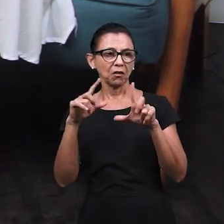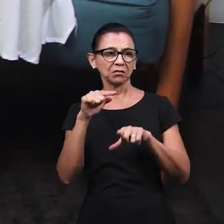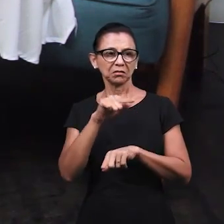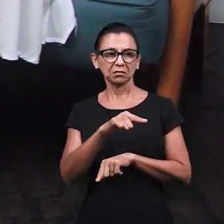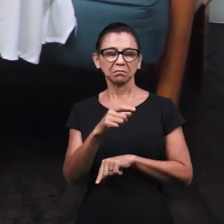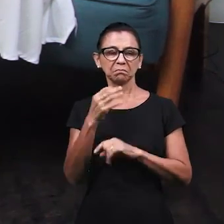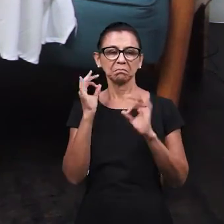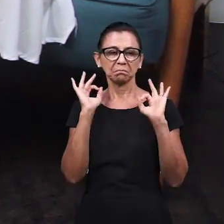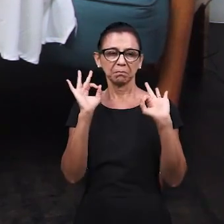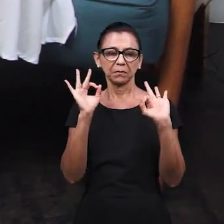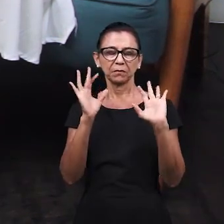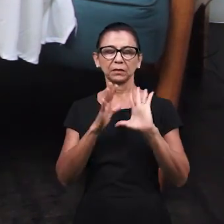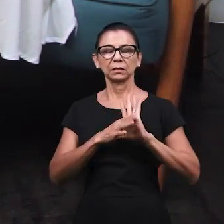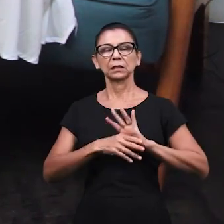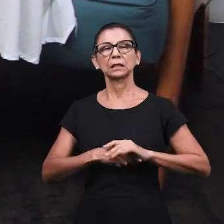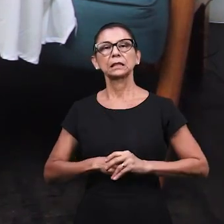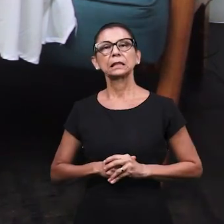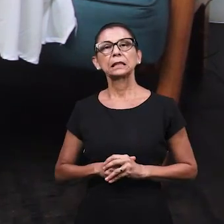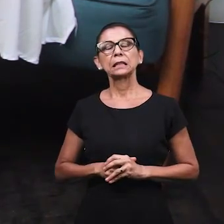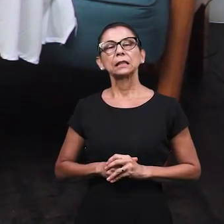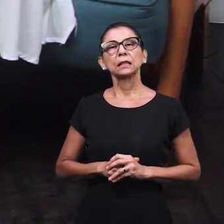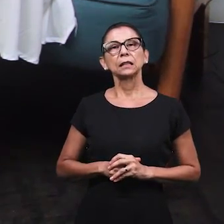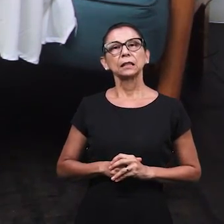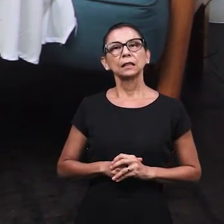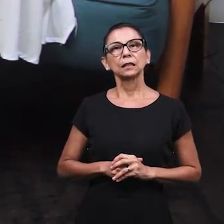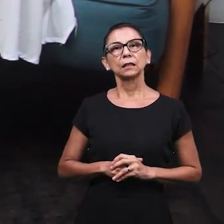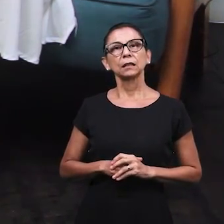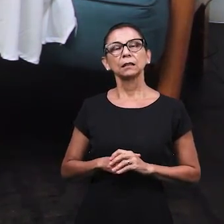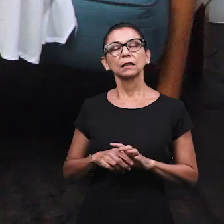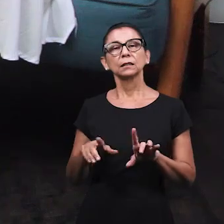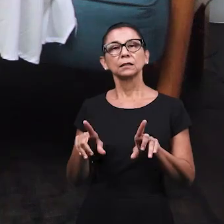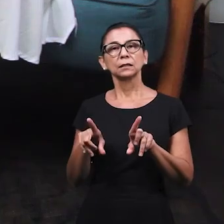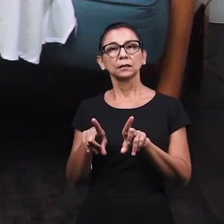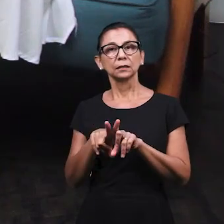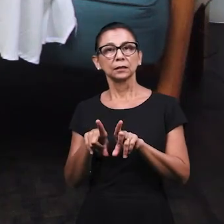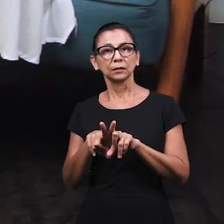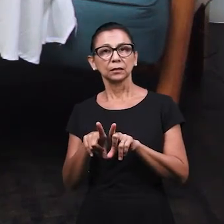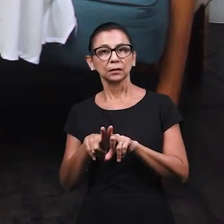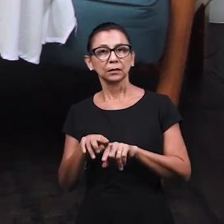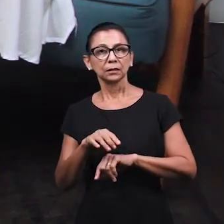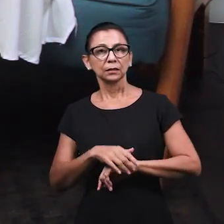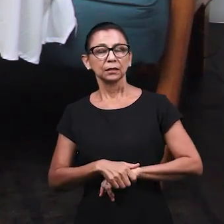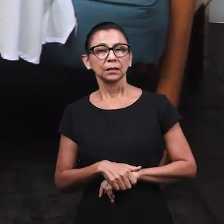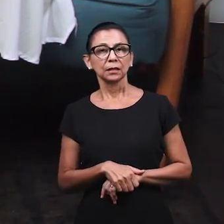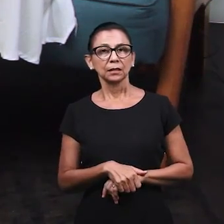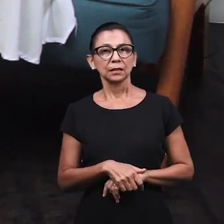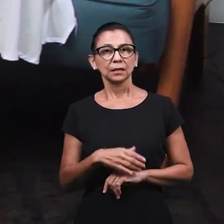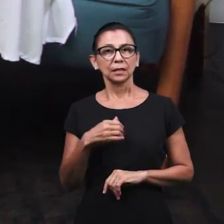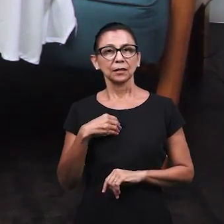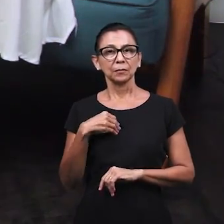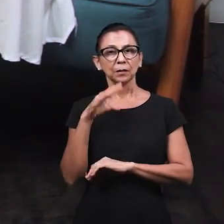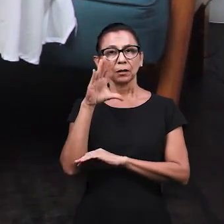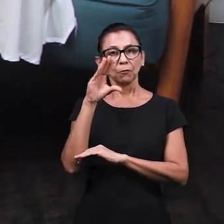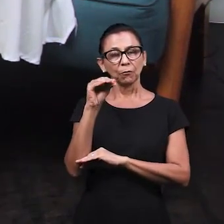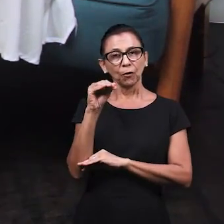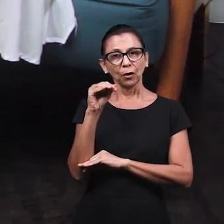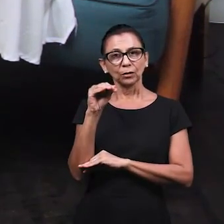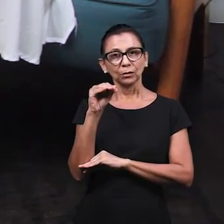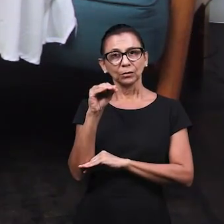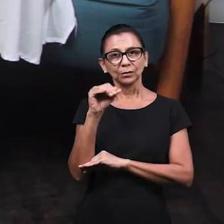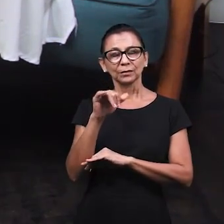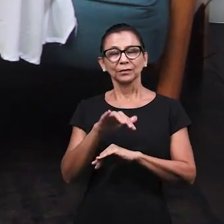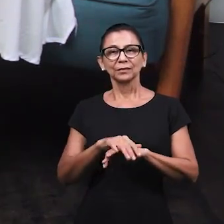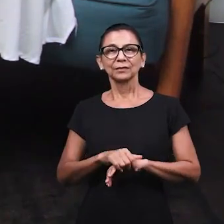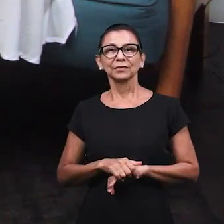gosto de fotografia, pronto, Lucélia é uma excelente fotógrafa, inclusive tem rede social minha, que a minha foto na rede social foi ela que tirou e tá lá